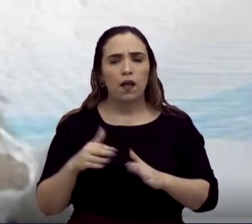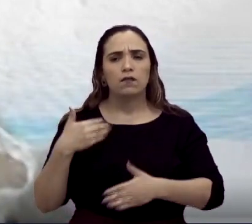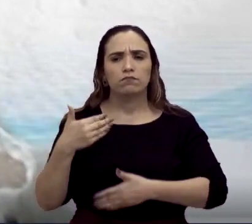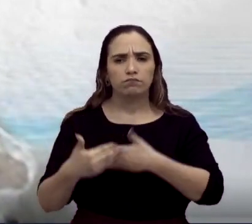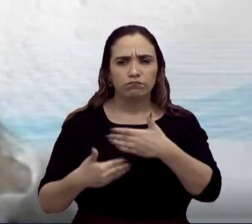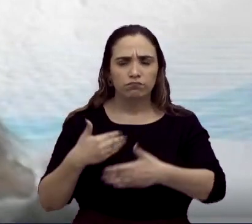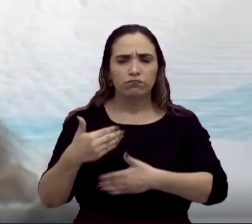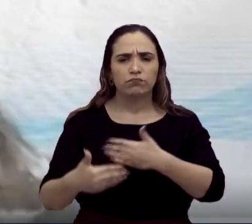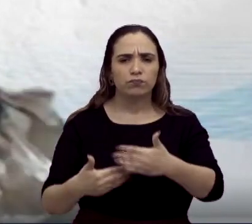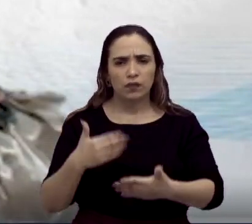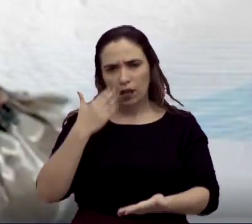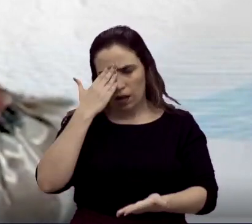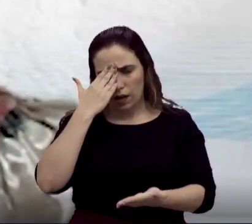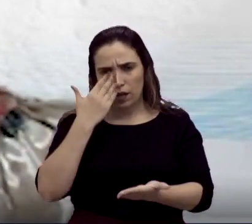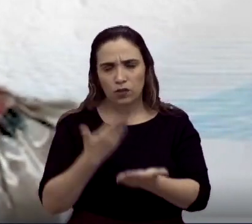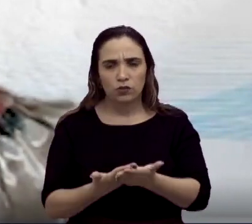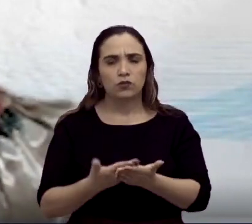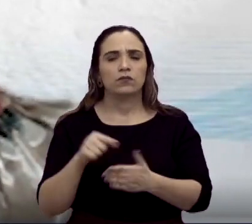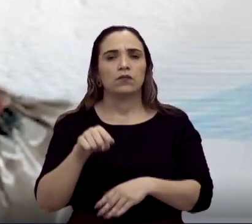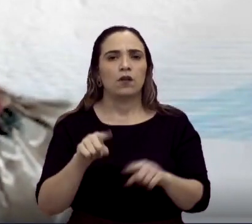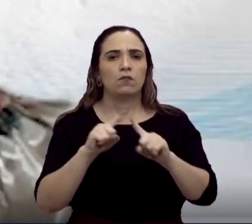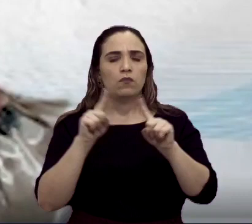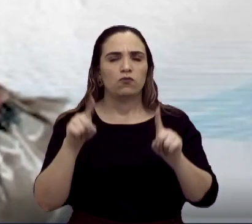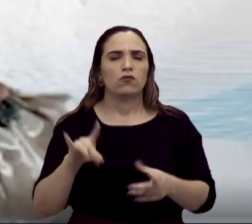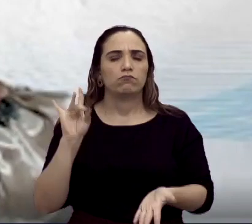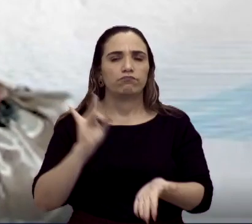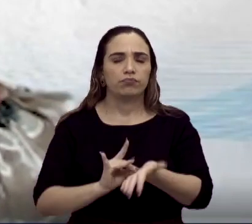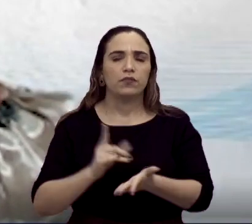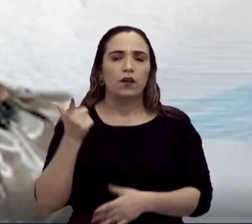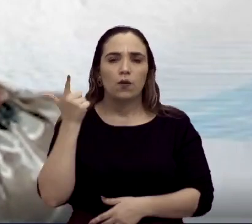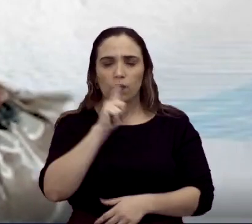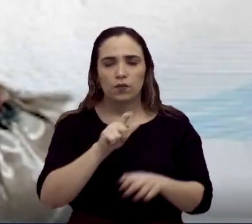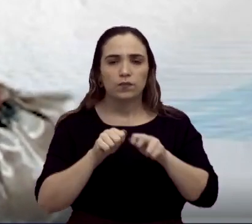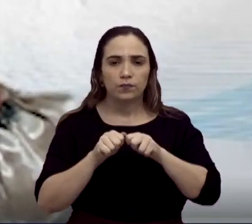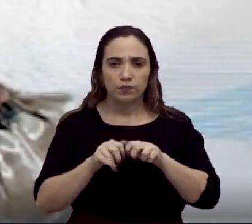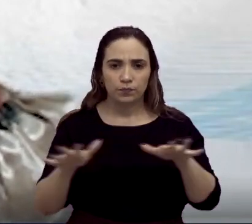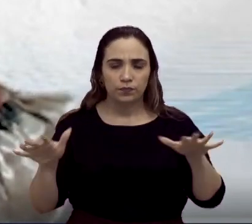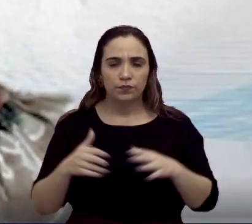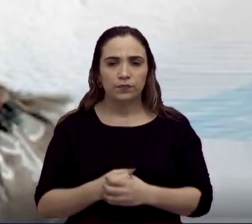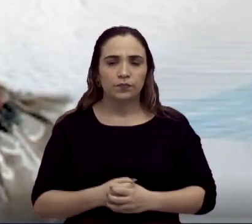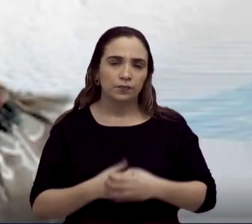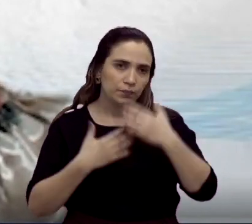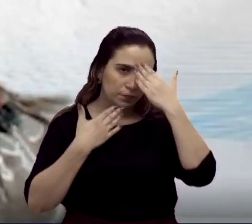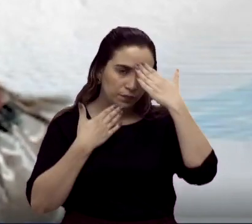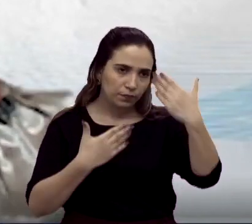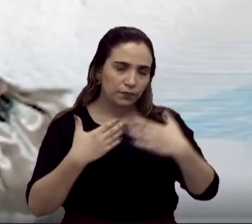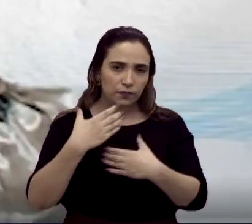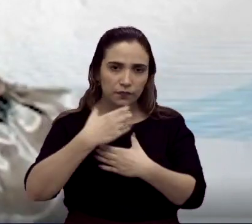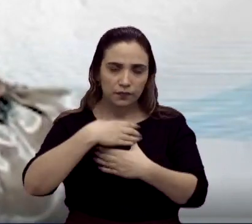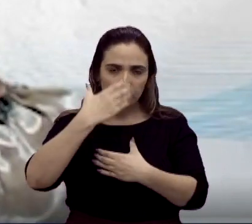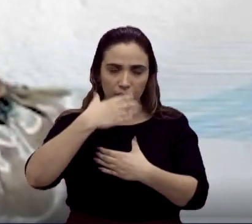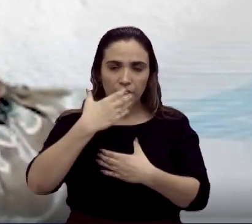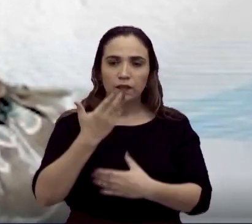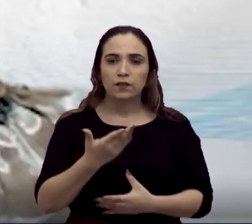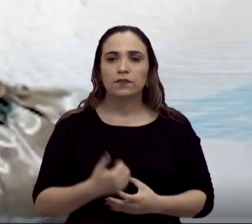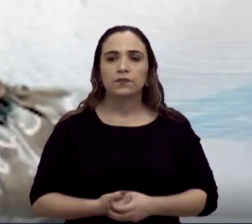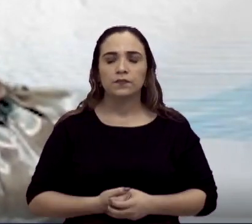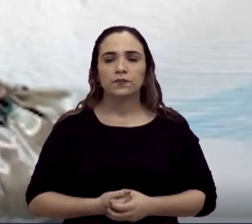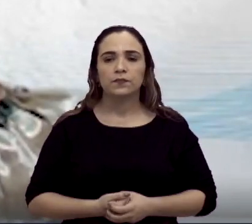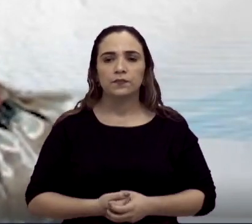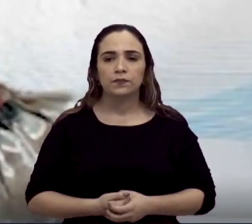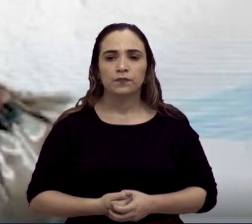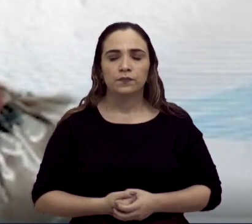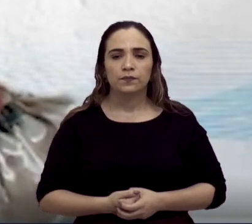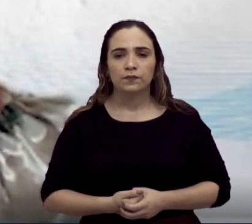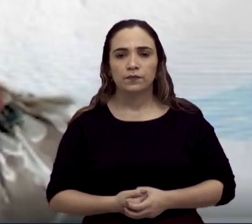processos e acreditando no projeto, é possível, né? Então, obrigada aí, Sábio.